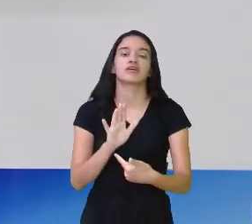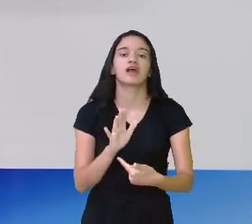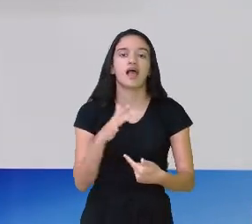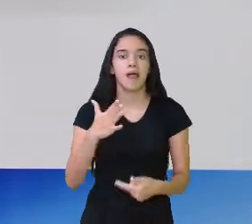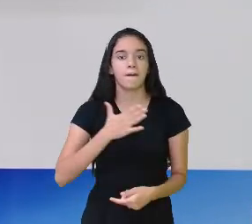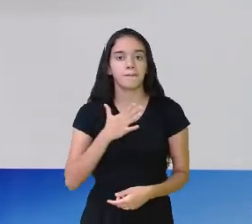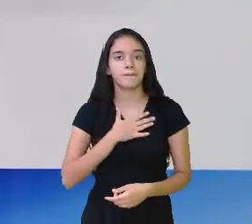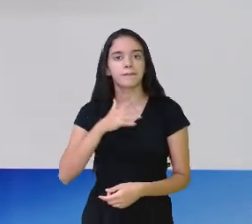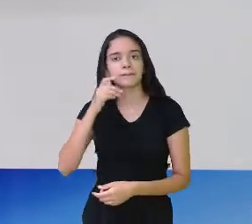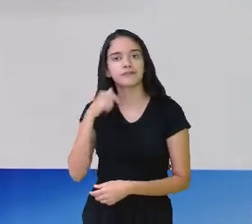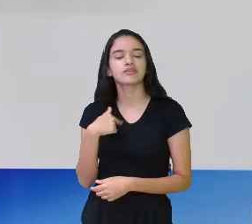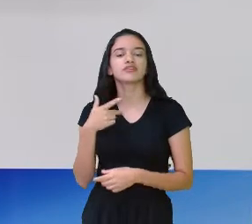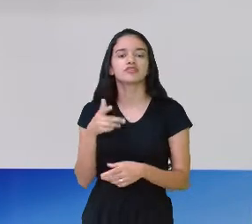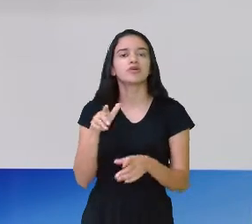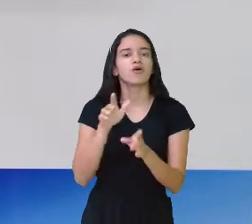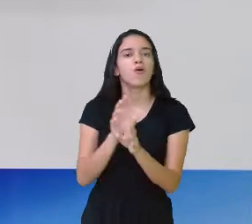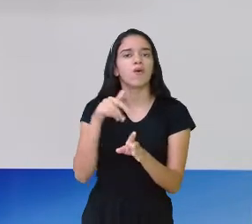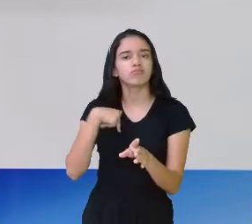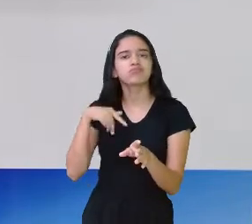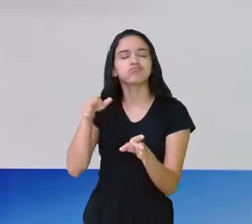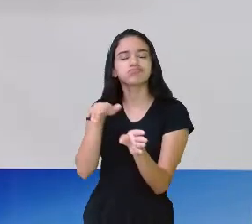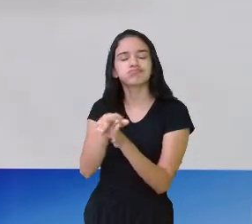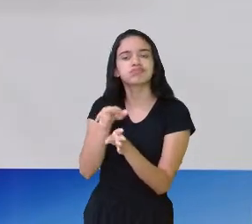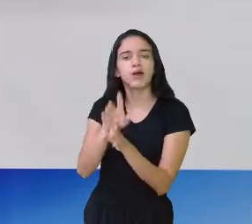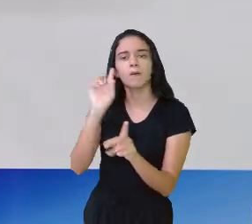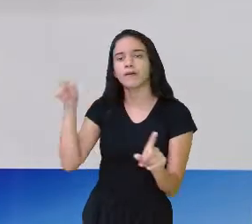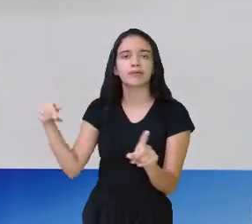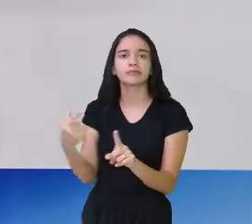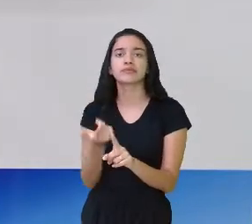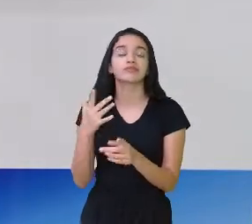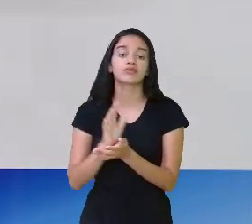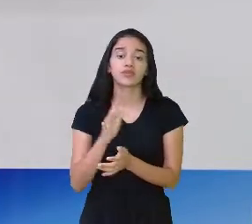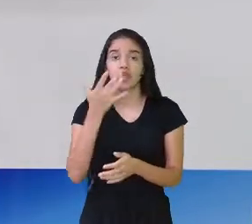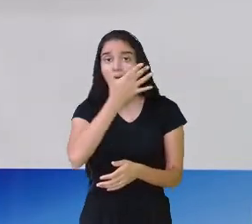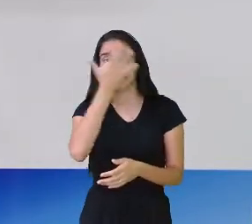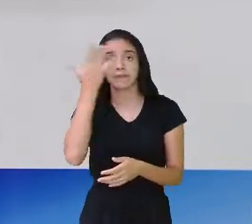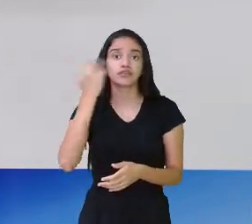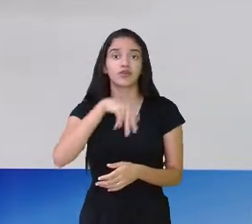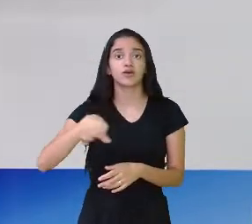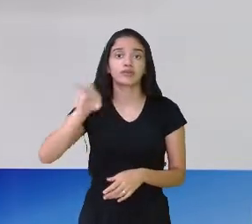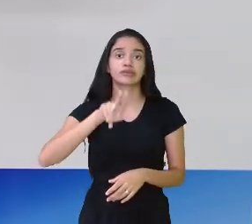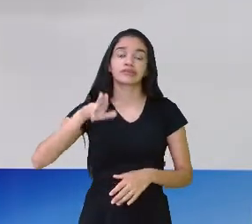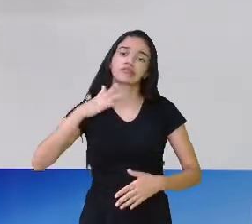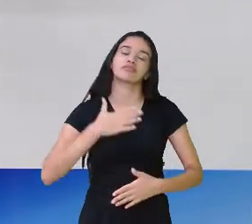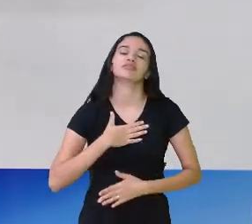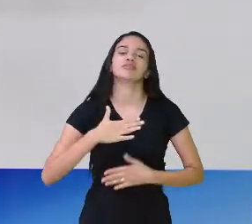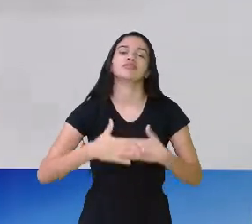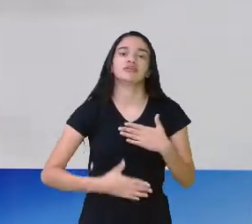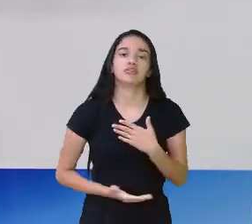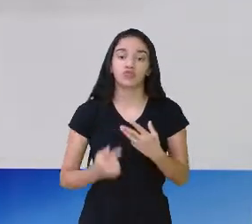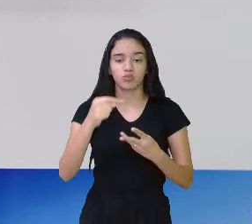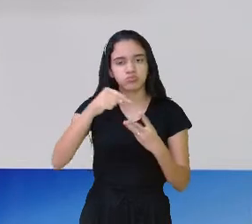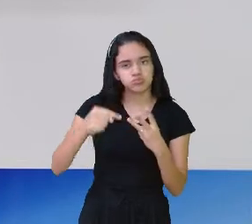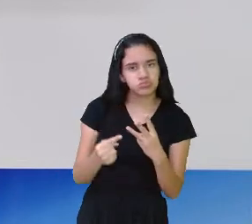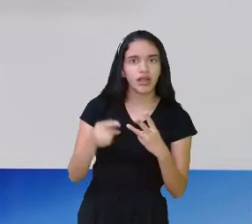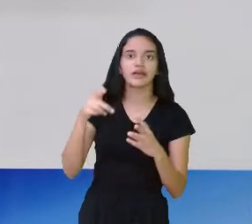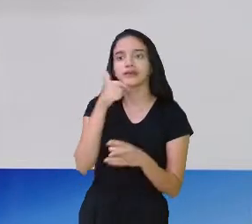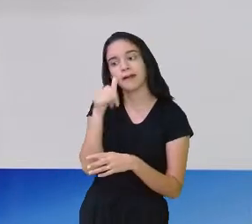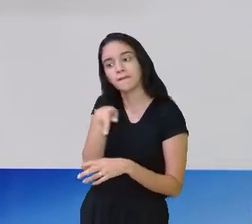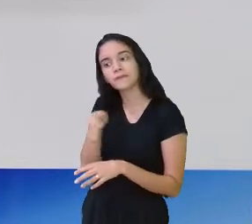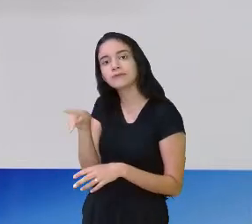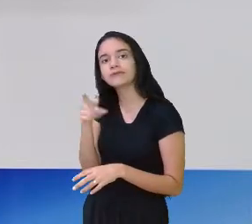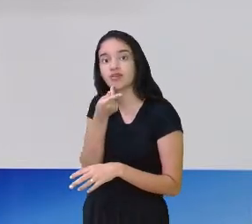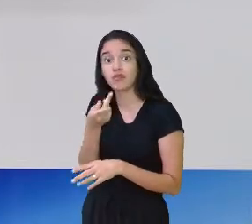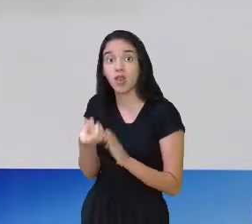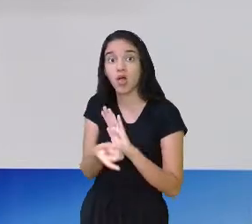minha intenção como artista. Então, é quando o artista vai utilizando o movimento corporal nos 3 níveis que Gini colocou antes,